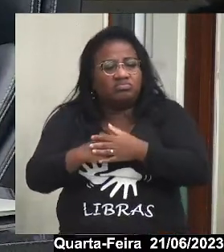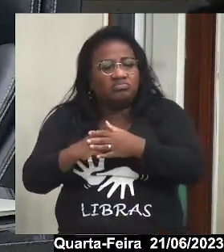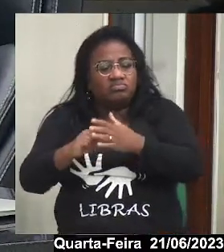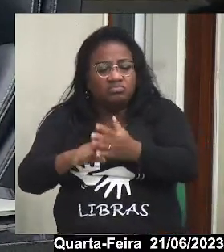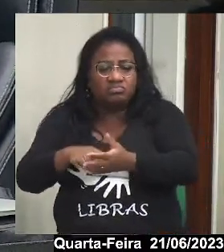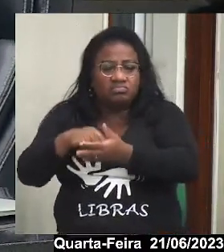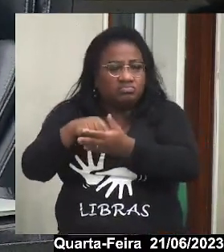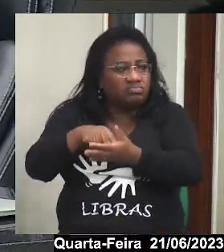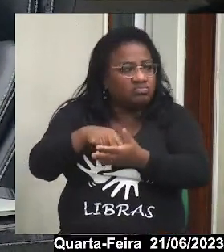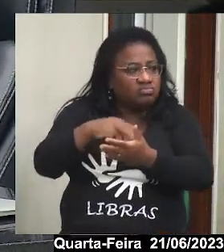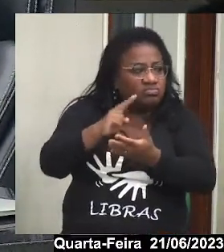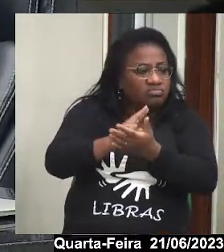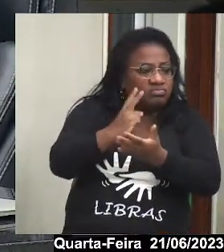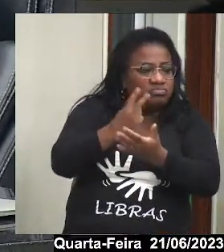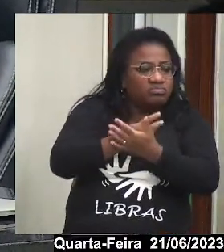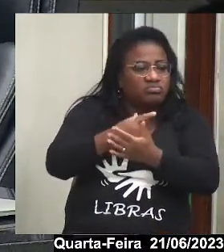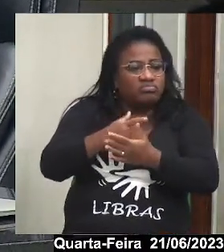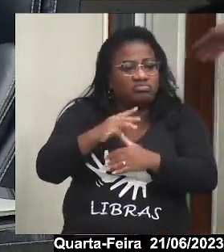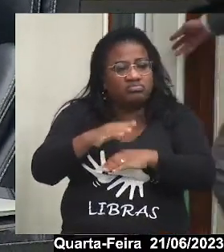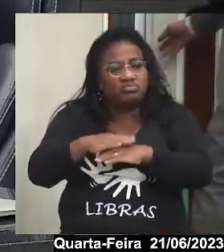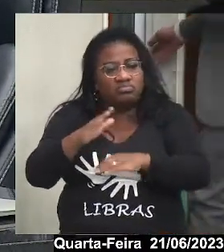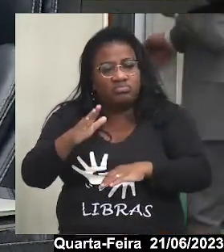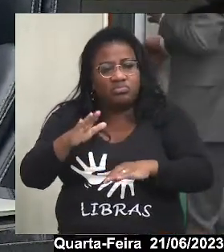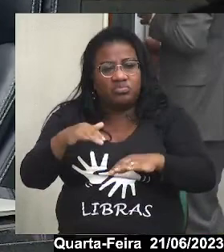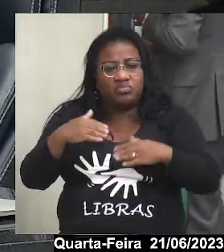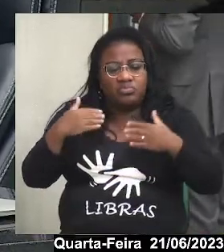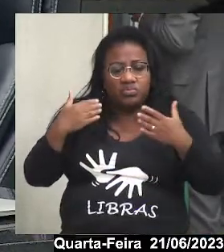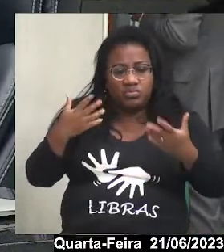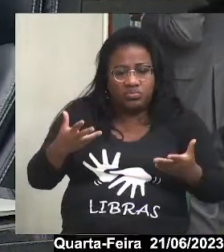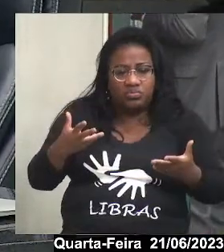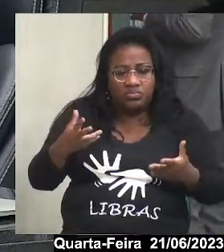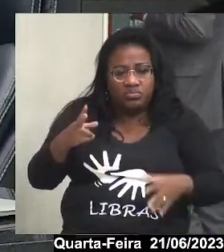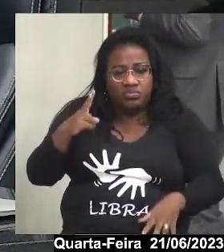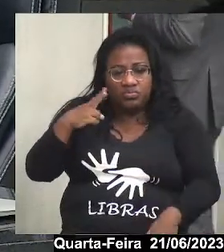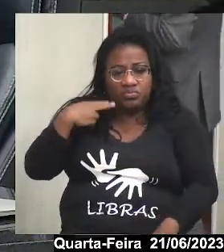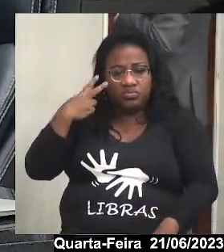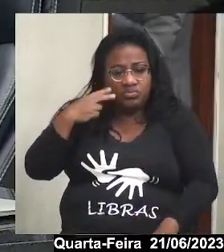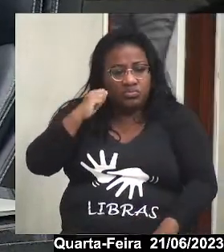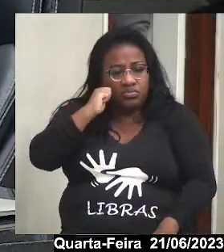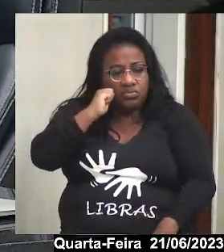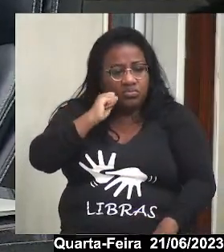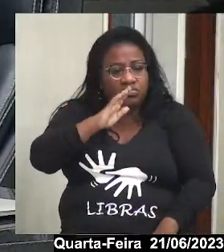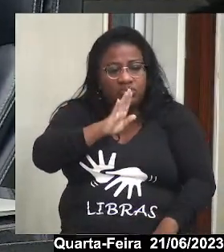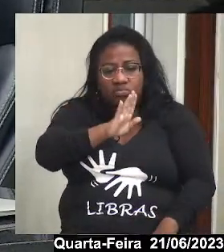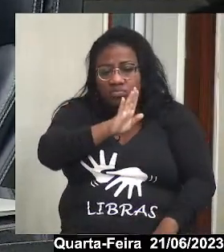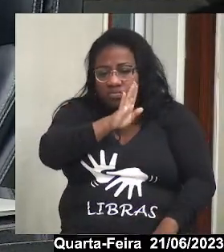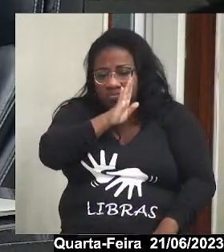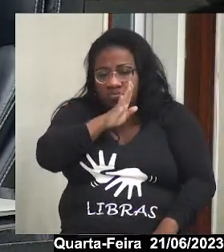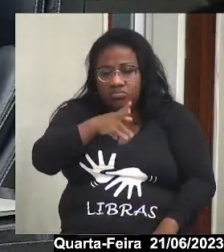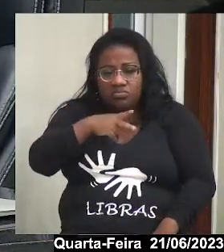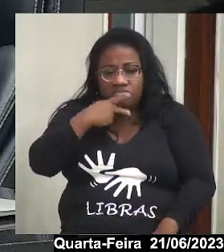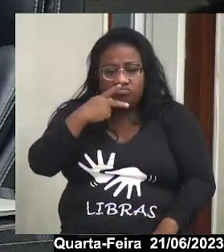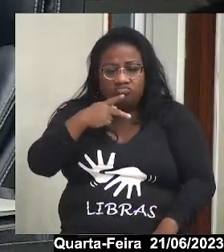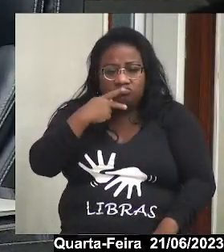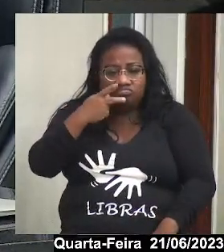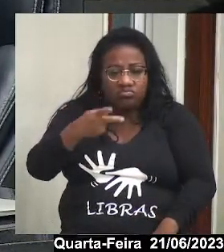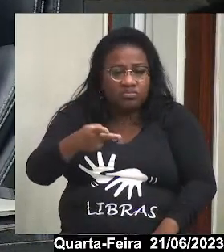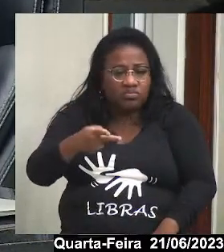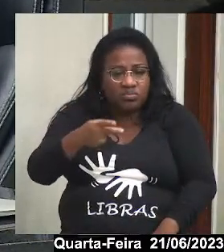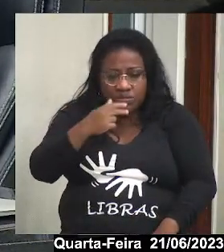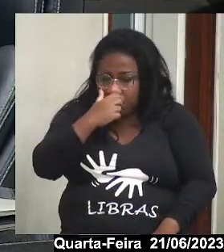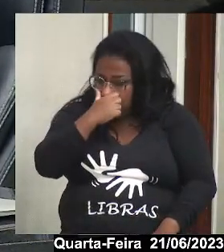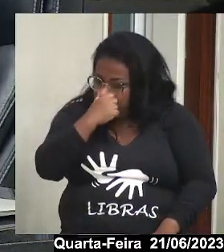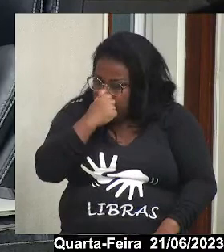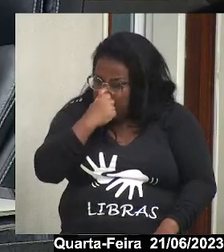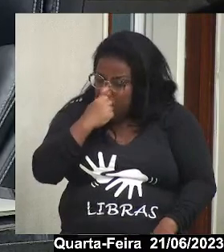erro, né, do nosso opositor. Então, assim, quando nosso amigo vereador Abidan aqui, ele falou algumas coisas que ele